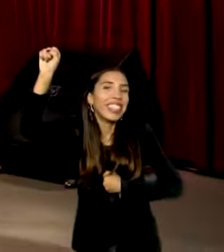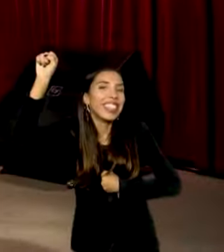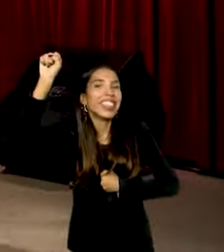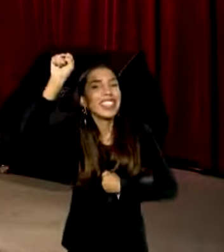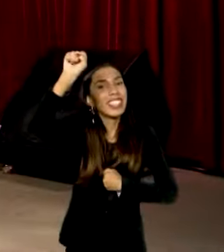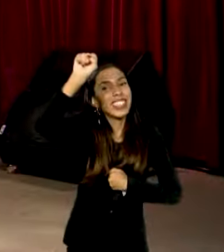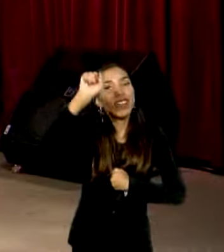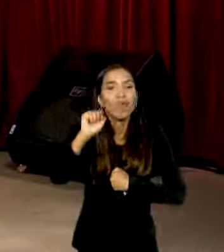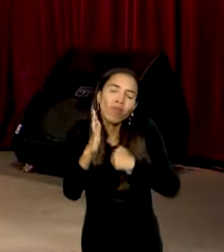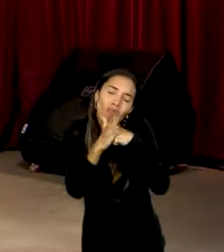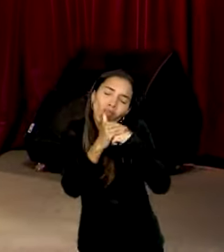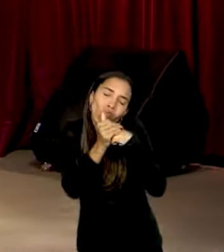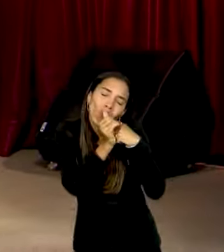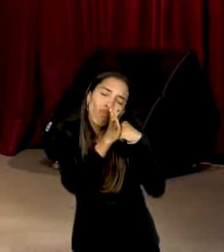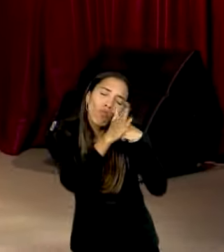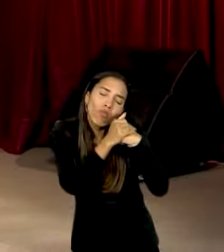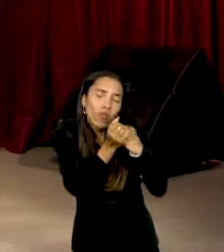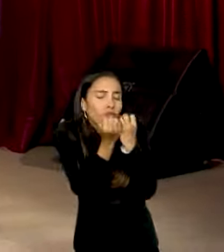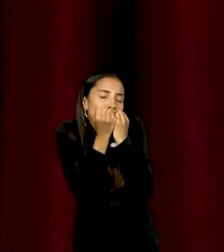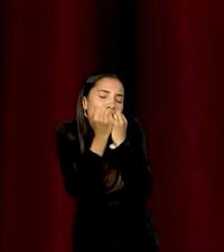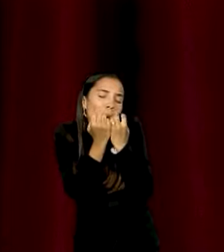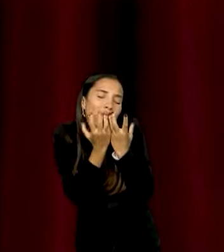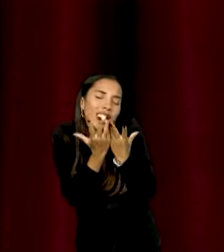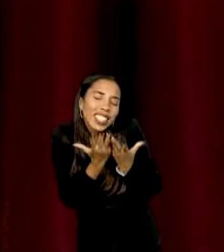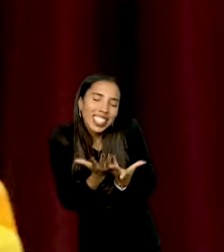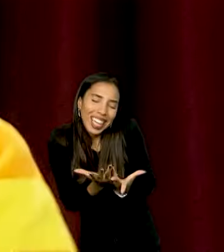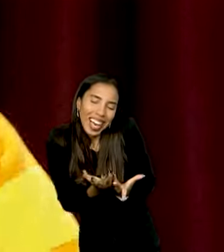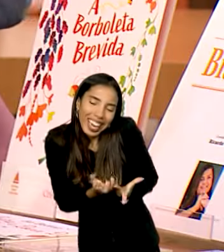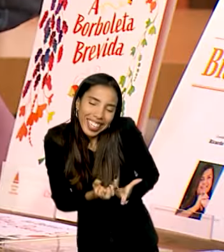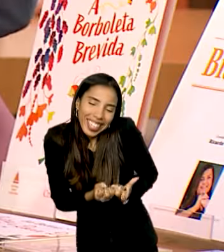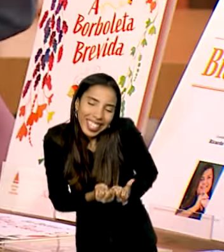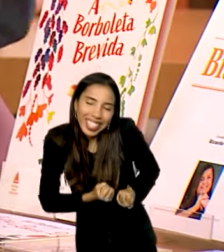Um pouco de carinho e de bondade,